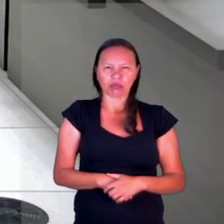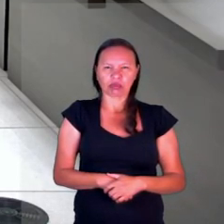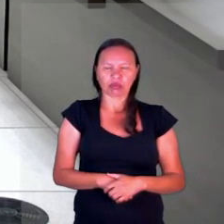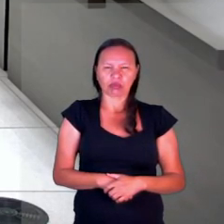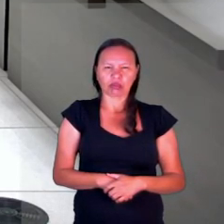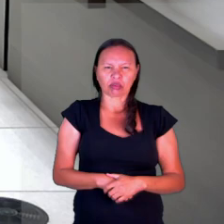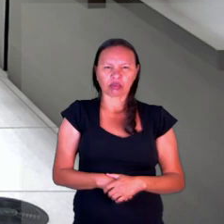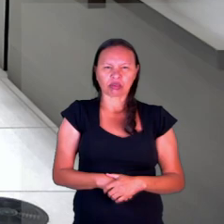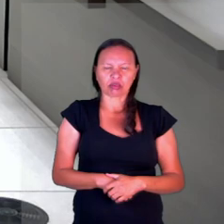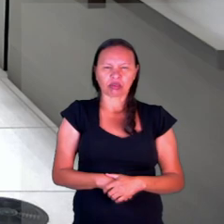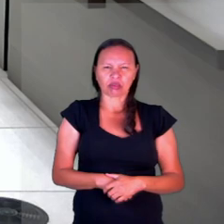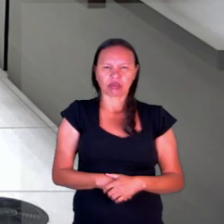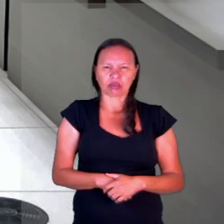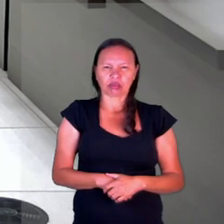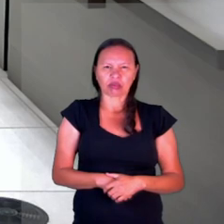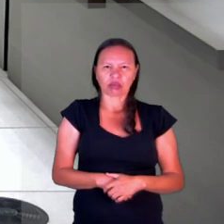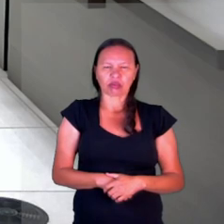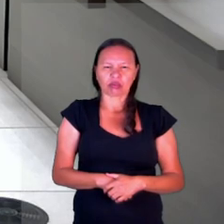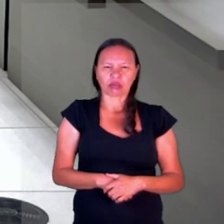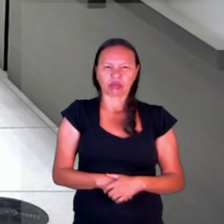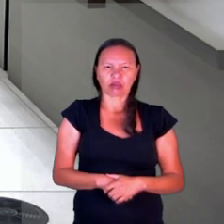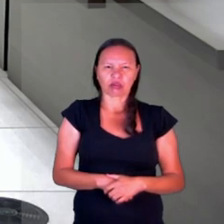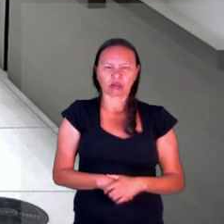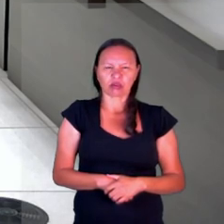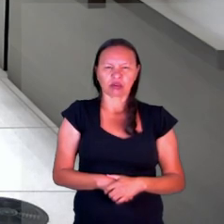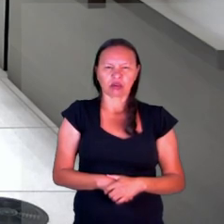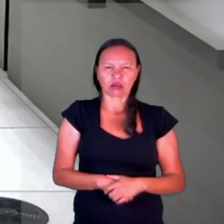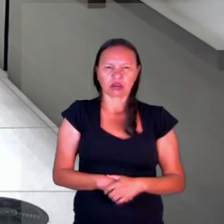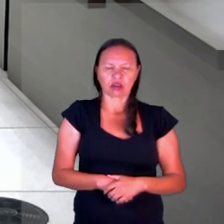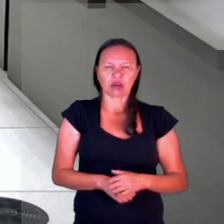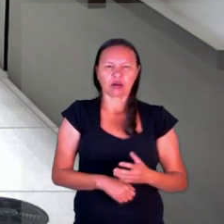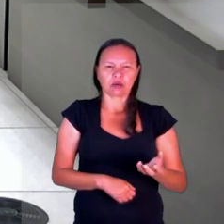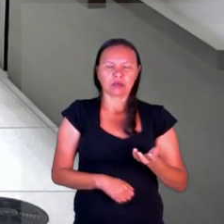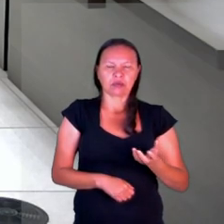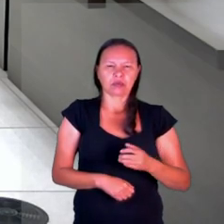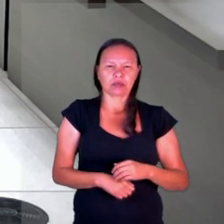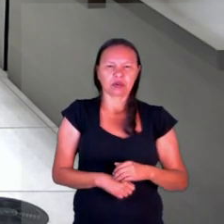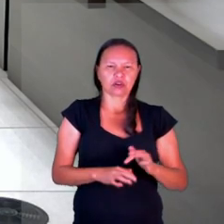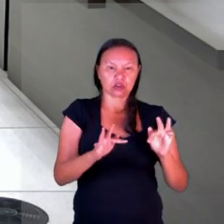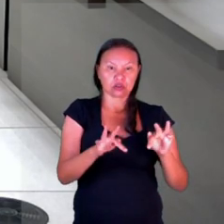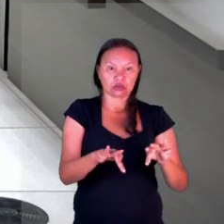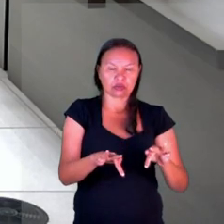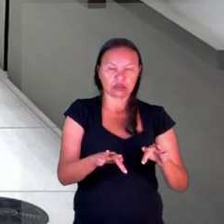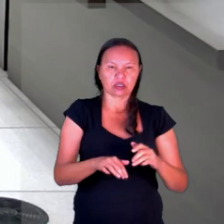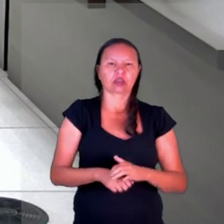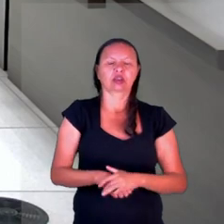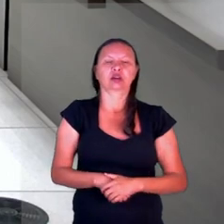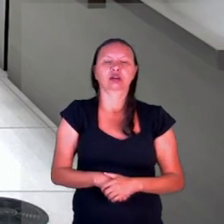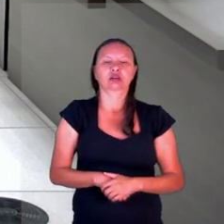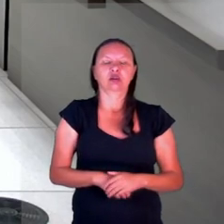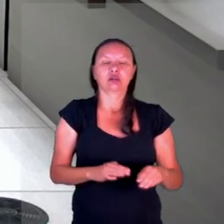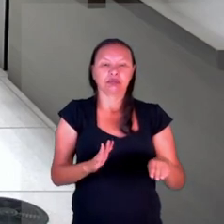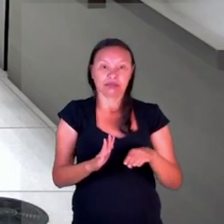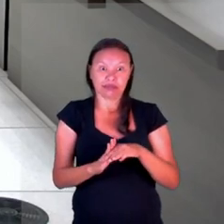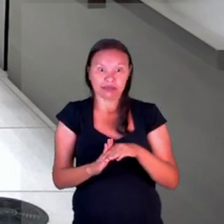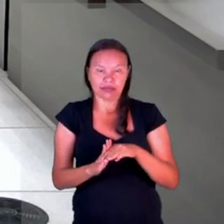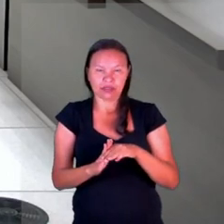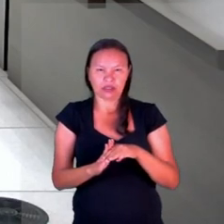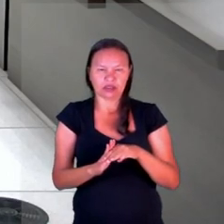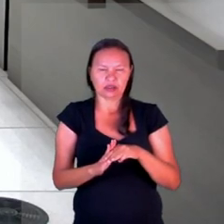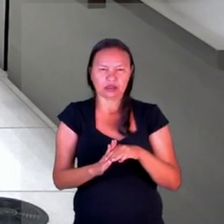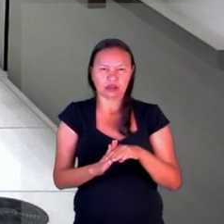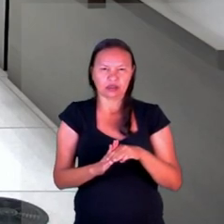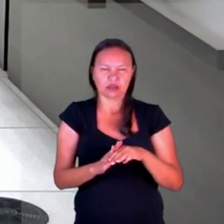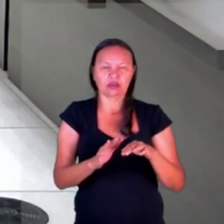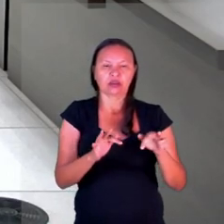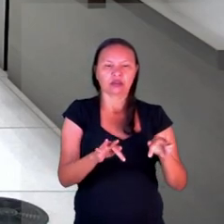pessoas Chanda e a todos a Andreia Davi me pediu que ao final depois que todos fizessem a intervenção para que fiquem